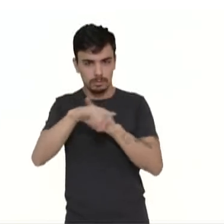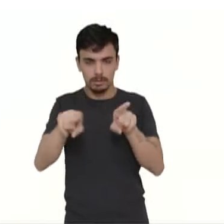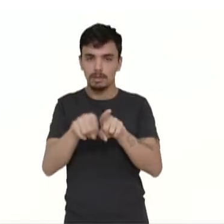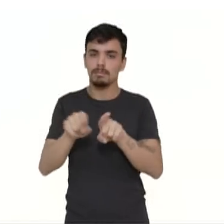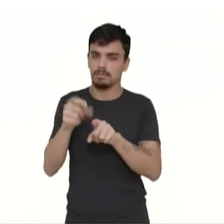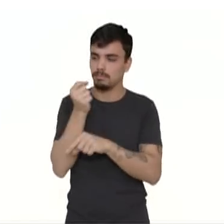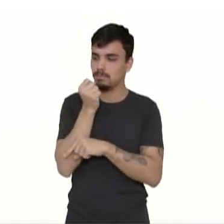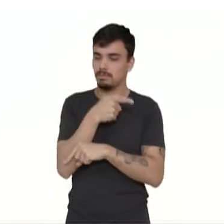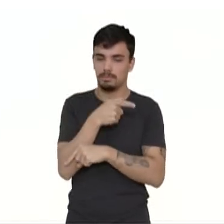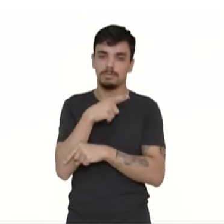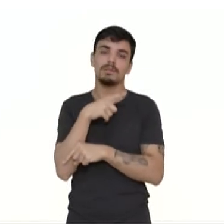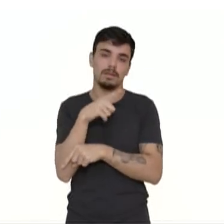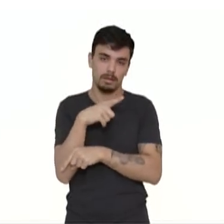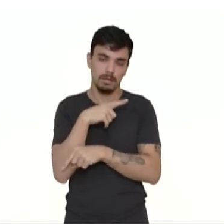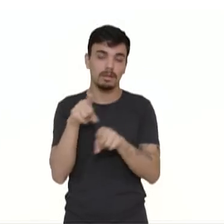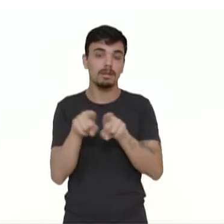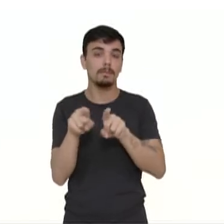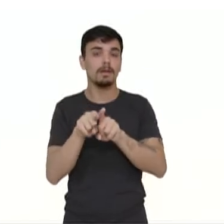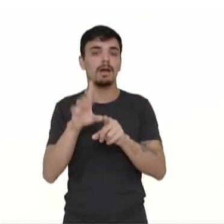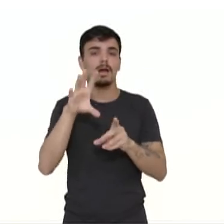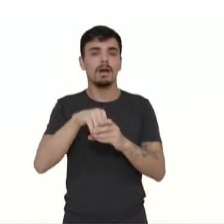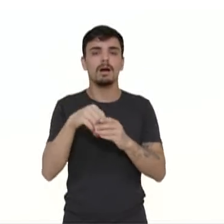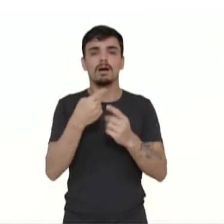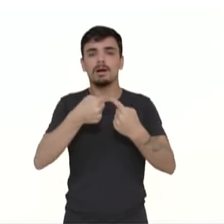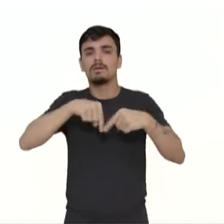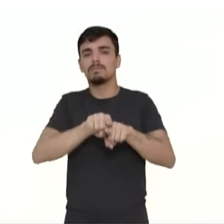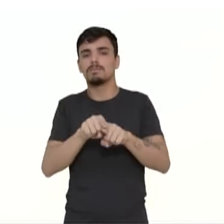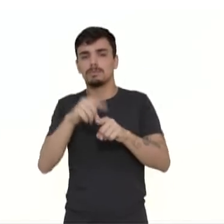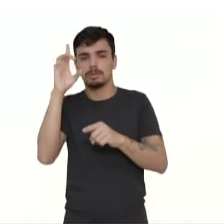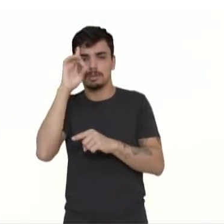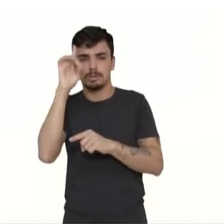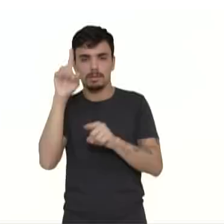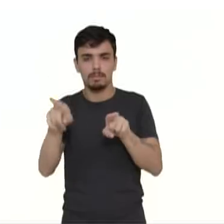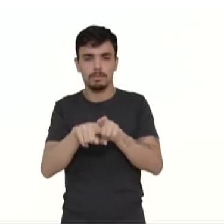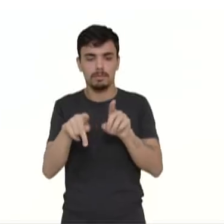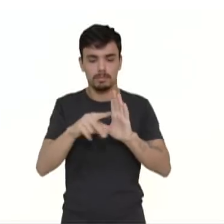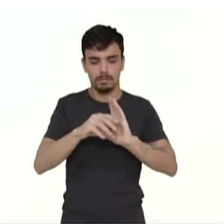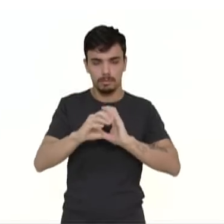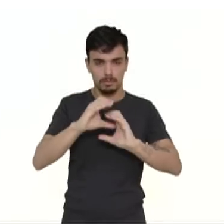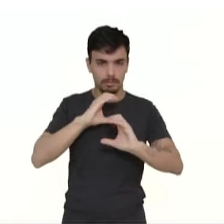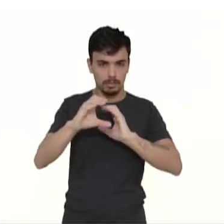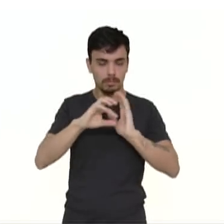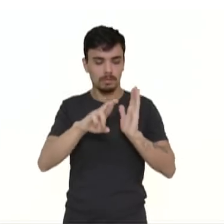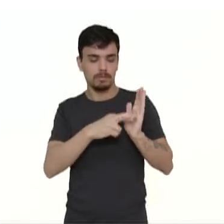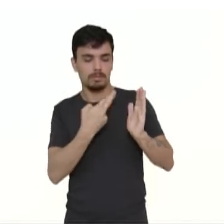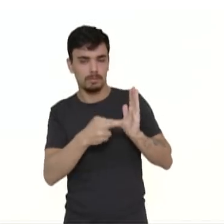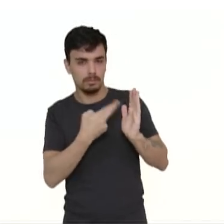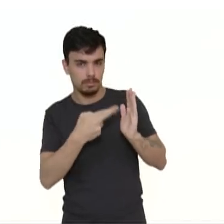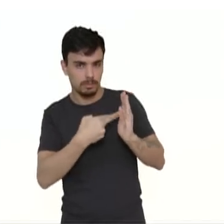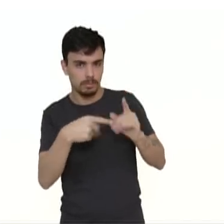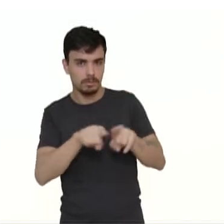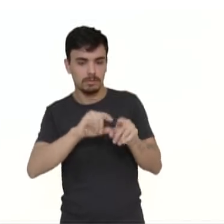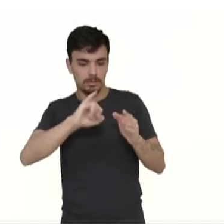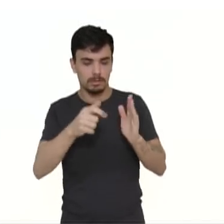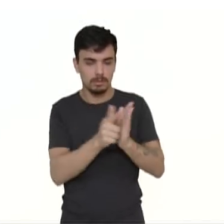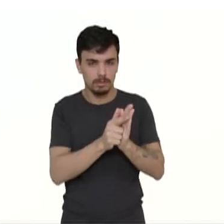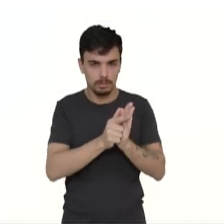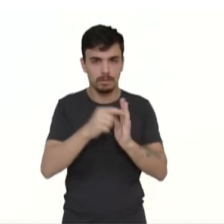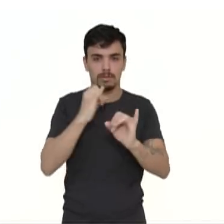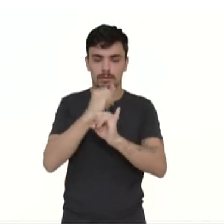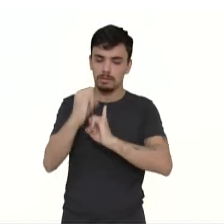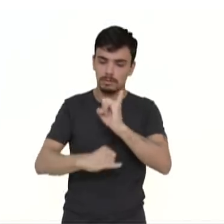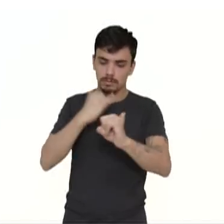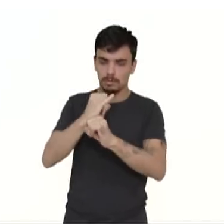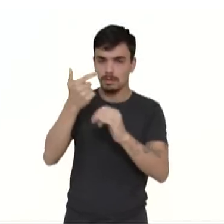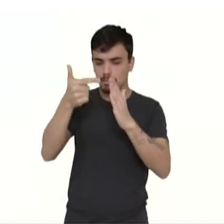bem humorada, são publicadas regularmente nos meios de comunicação, tais como as revistas, jornais, sites, mídias sociais,